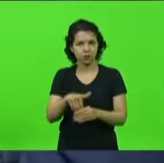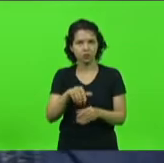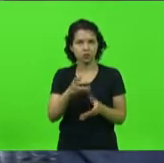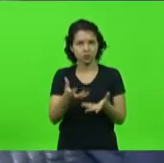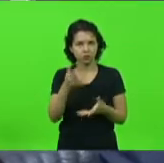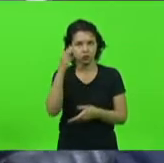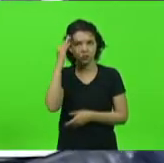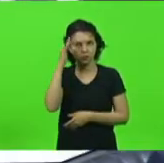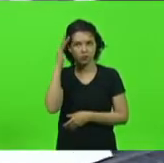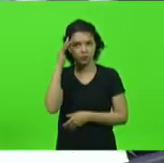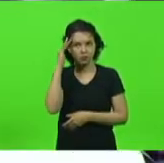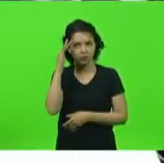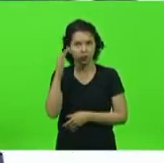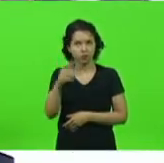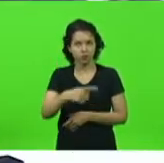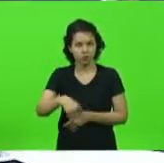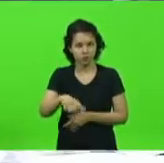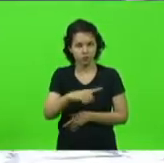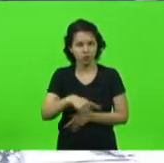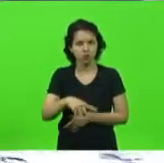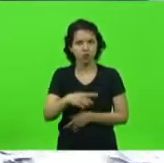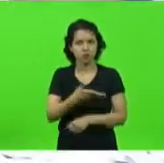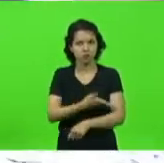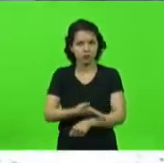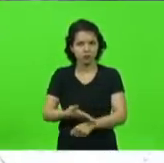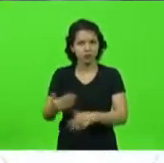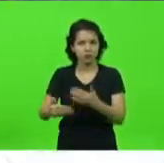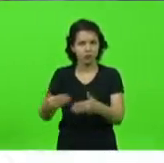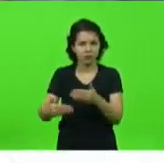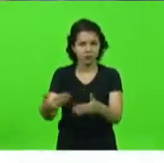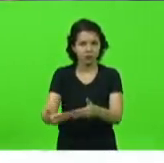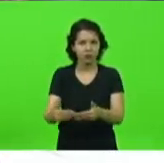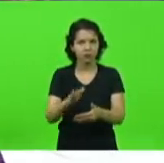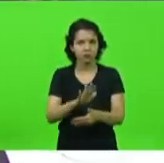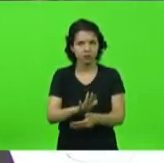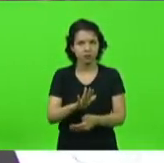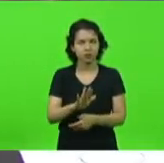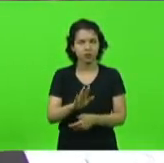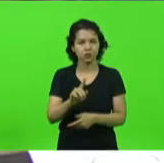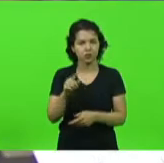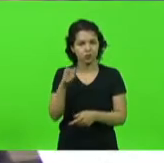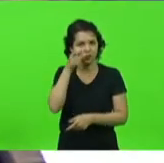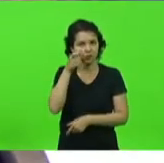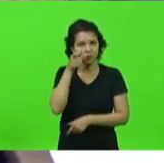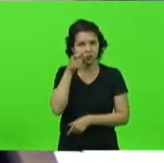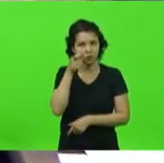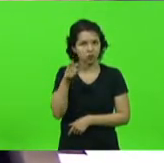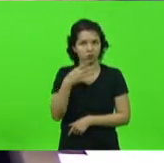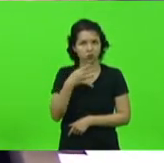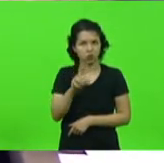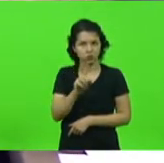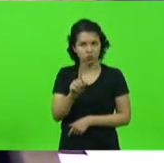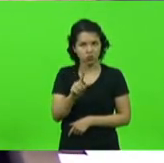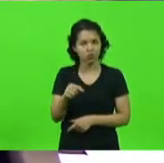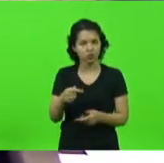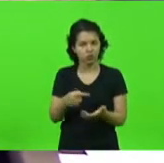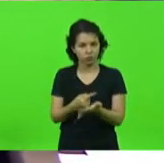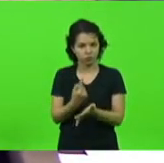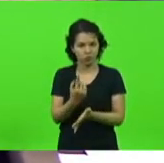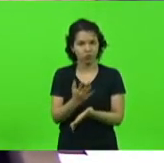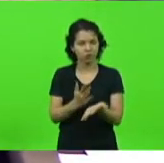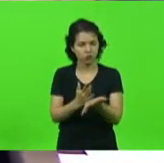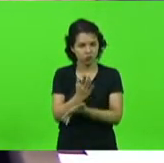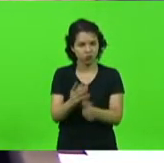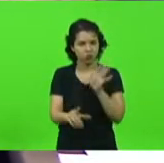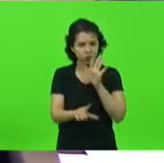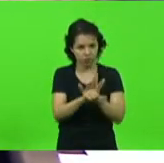entender. Nós estamos habituados com o trâmite, mas, às vezes, quem assiste não está. Então, foi primeiro aprovado o projeto de lei original